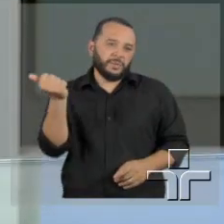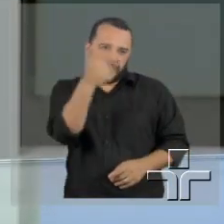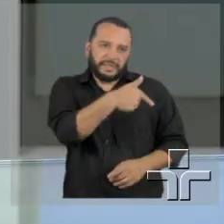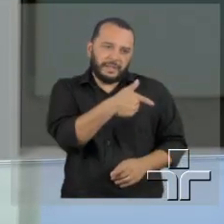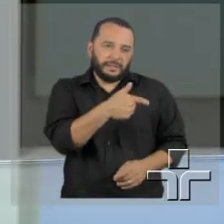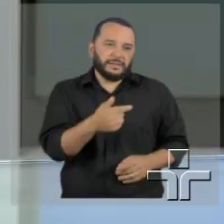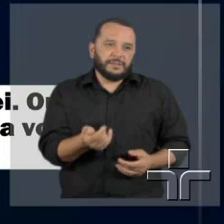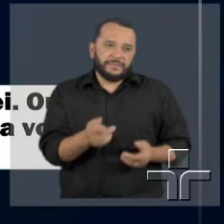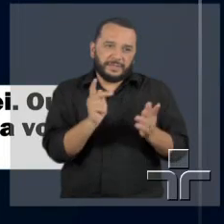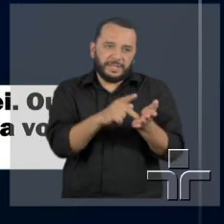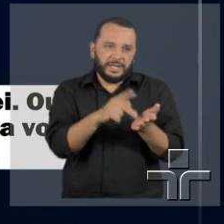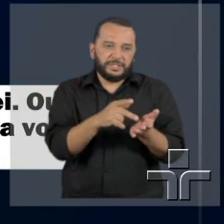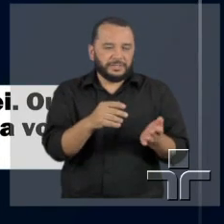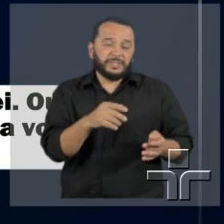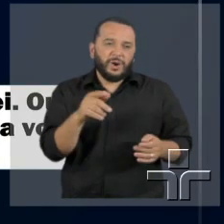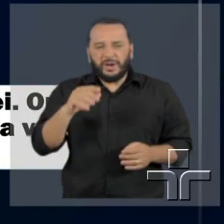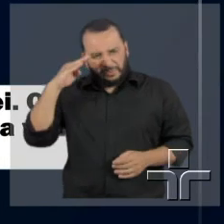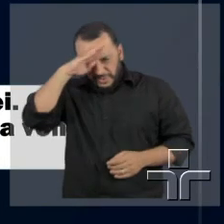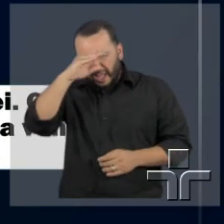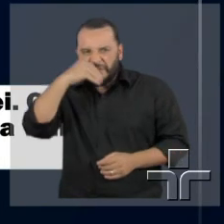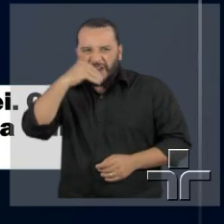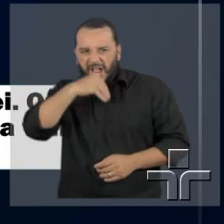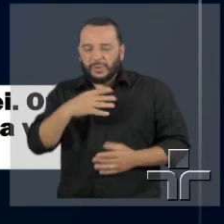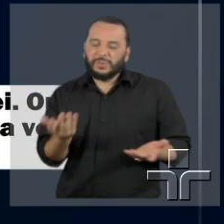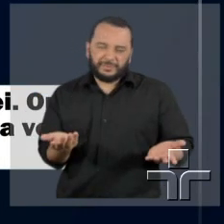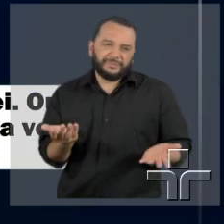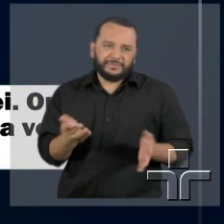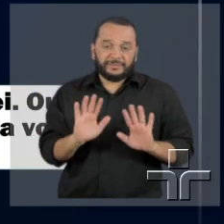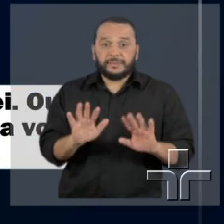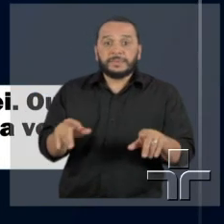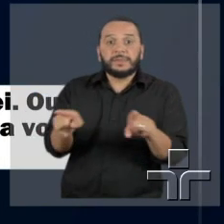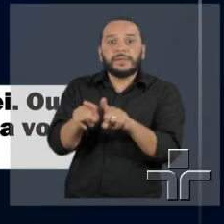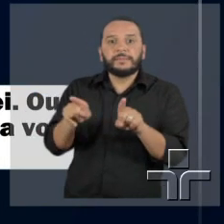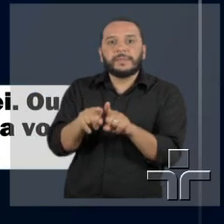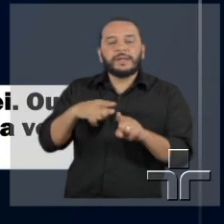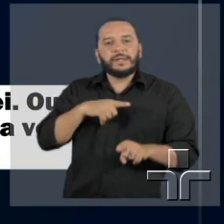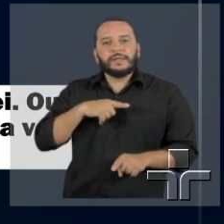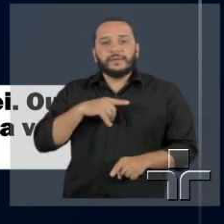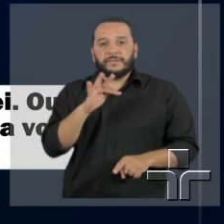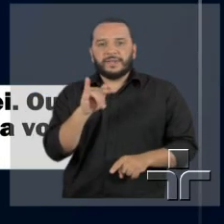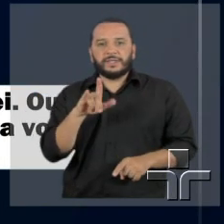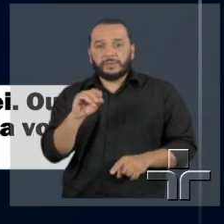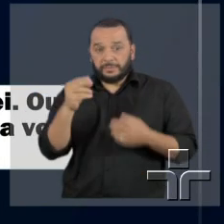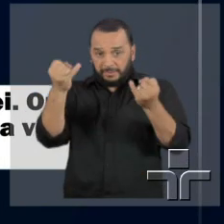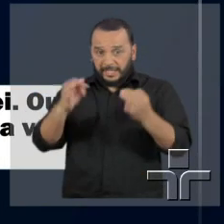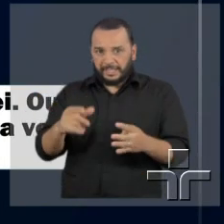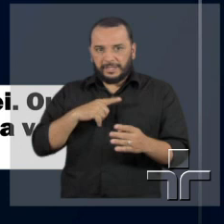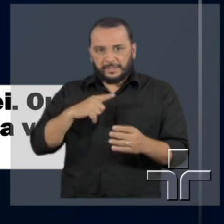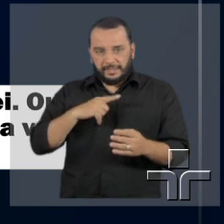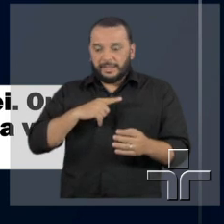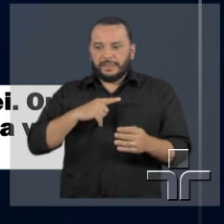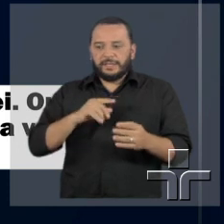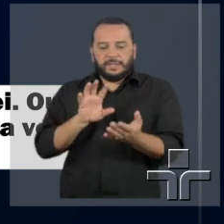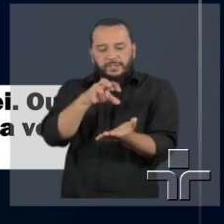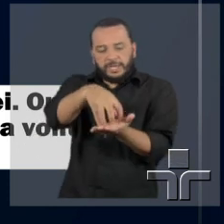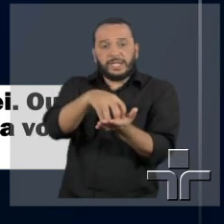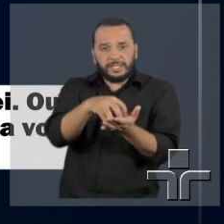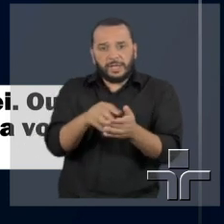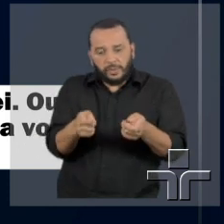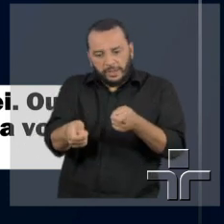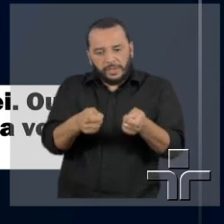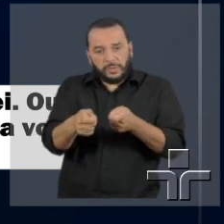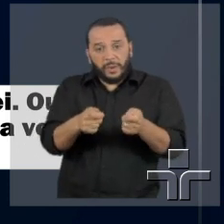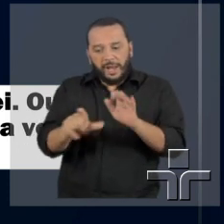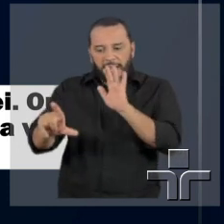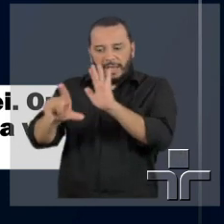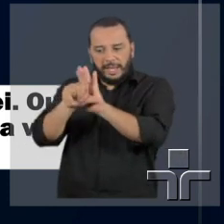ver a outra ali. E o Fernando Leme diz o seguinte: uma agência reguladora só pode ser extinta por lei, ou seja, com aprovação do Congresso Nacional.